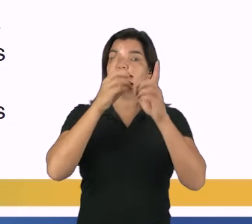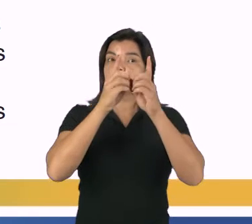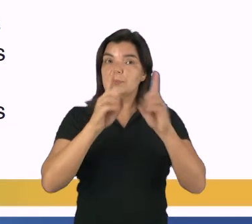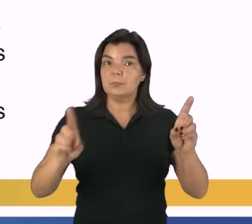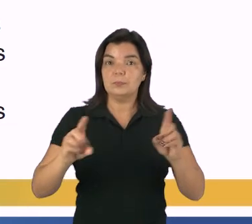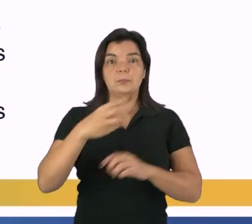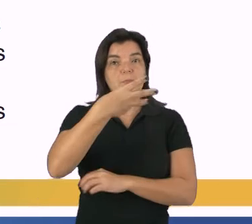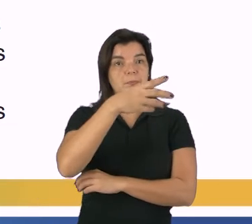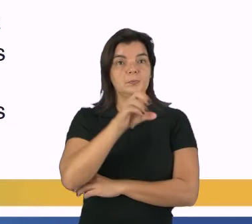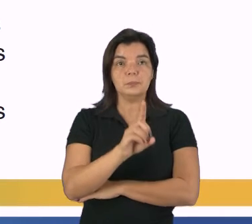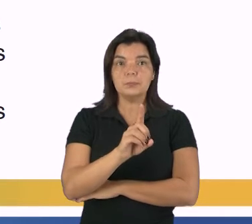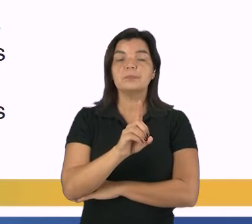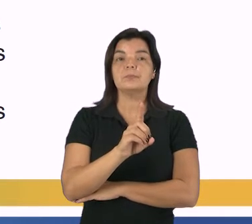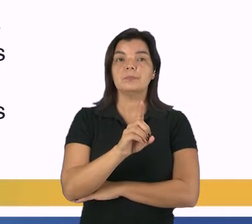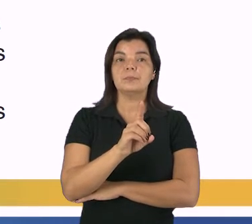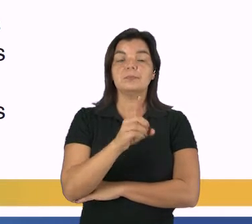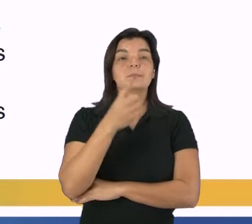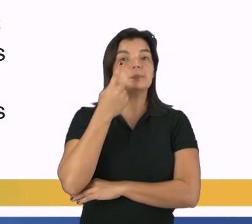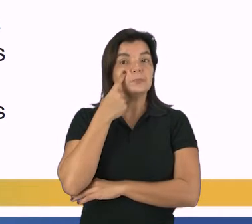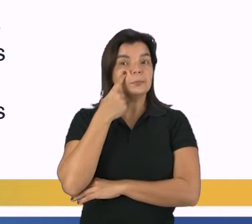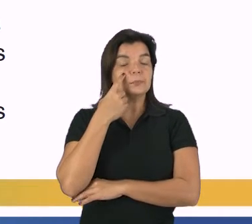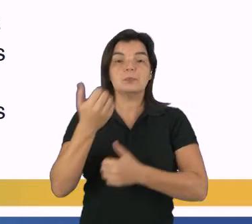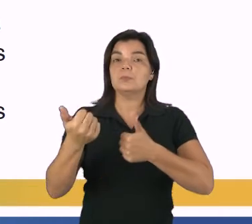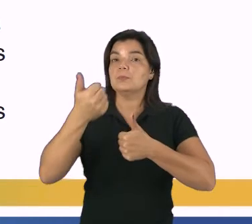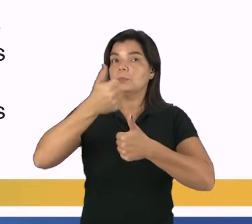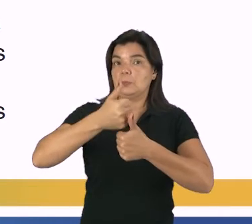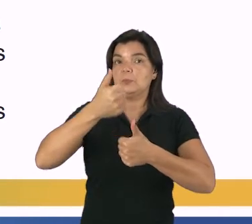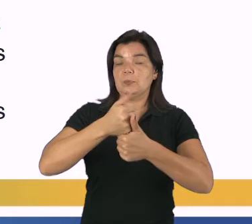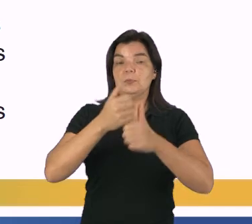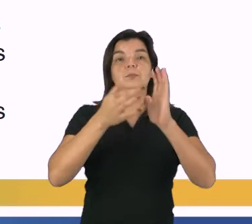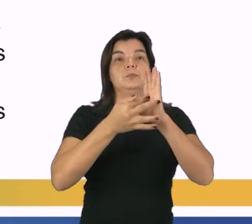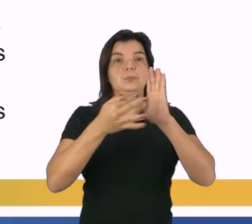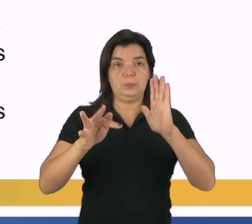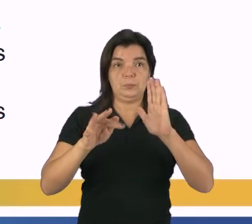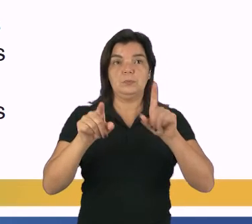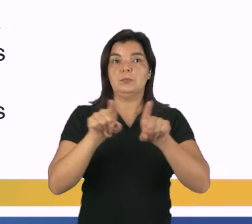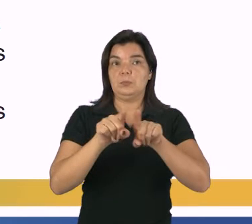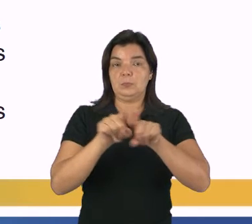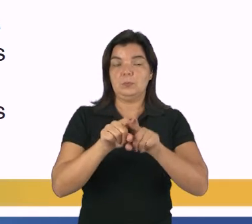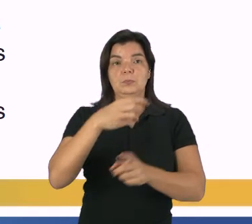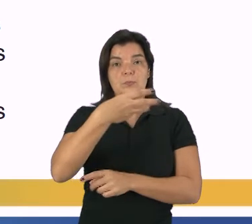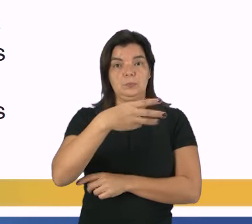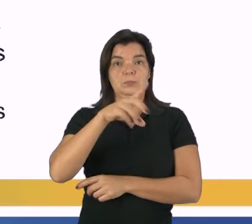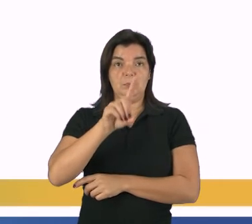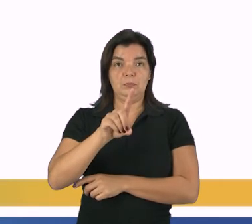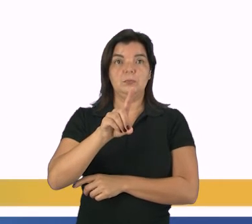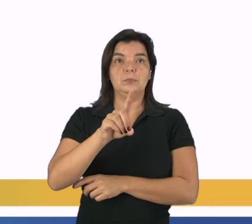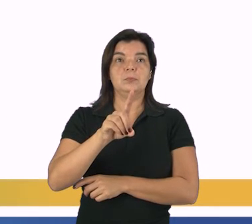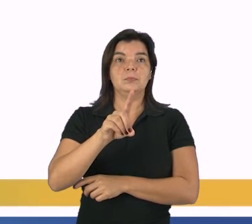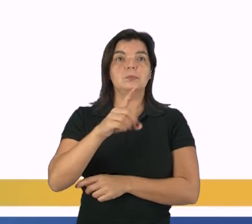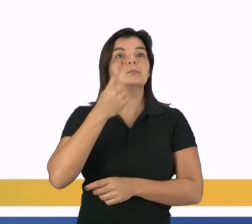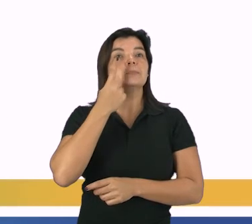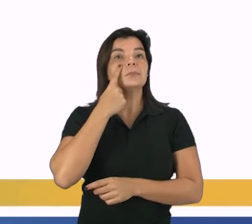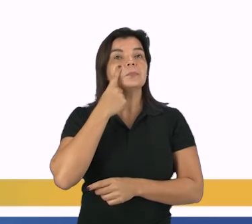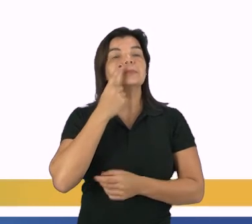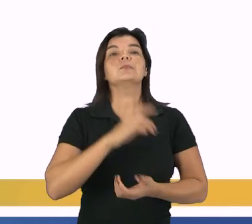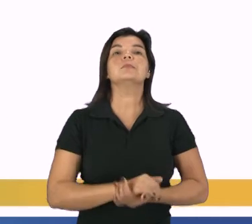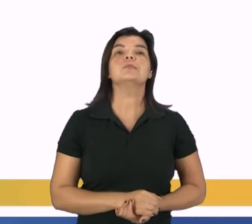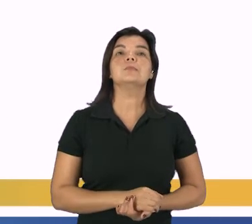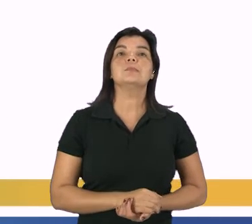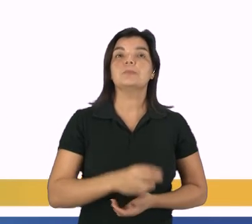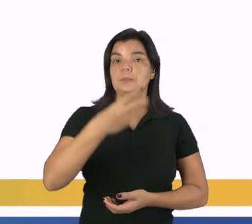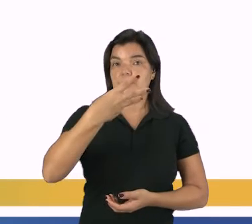3 vezes, diminuída 9 vezes, aumentada 3 vezes, aumentada 9 vezes, aumentada 12 vezes. Então, ó, quando as